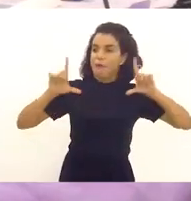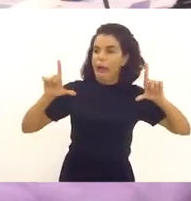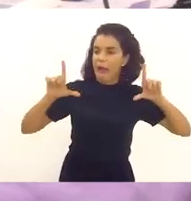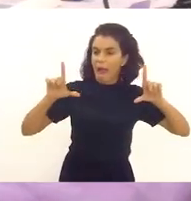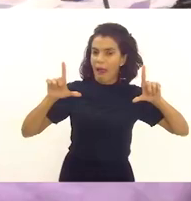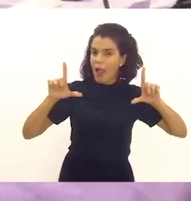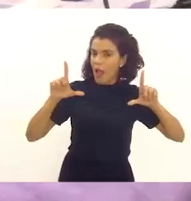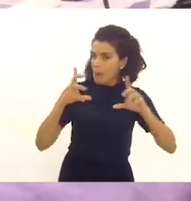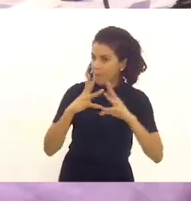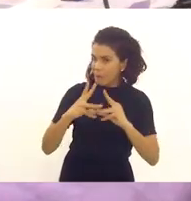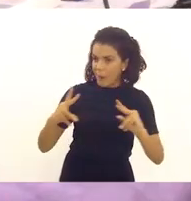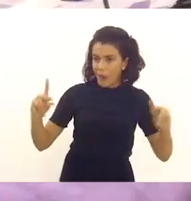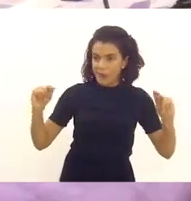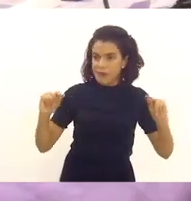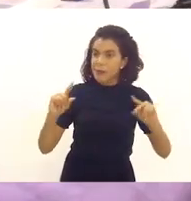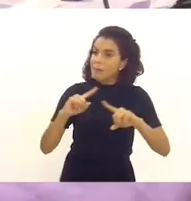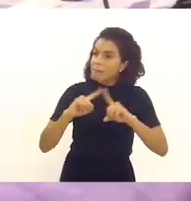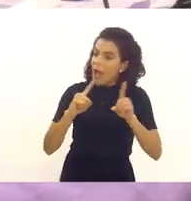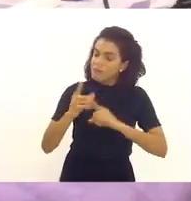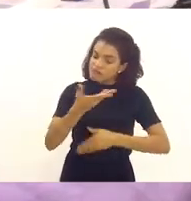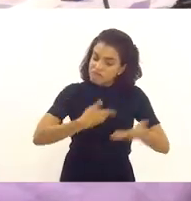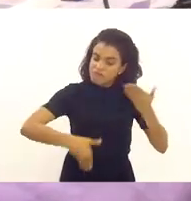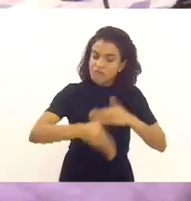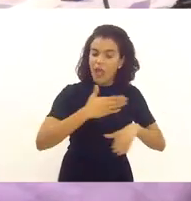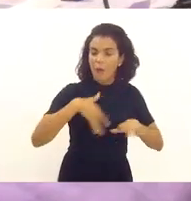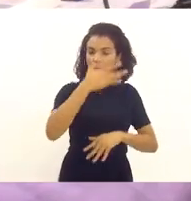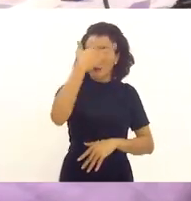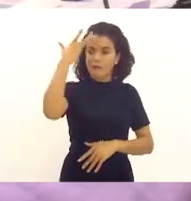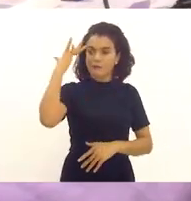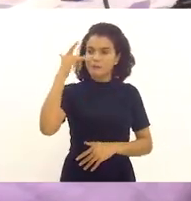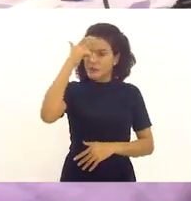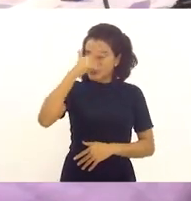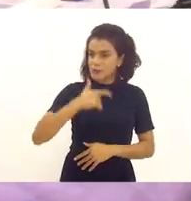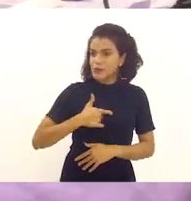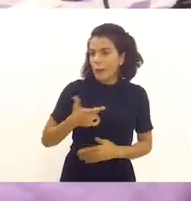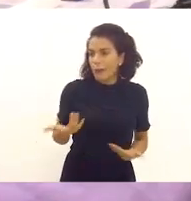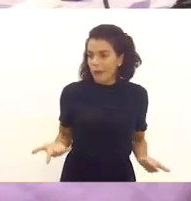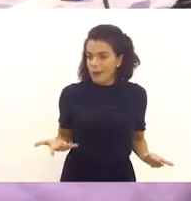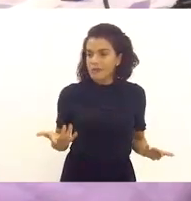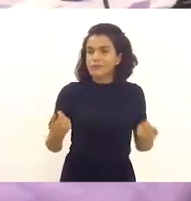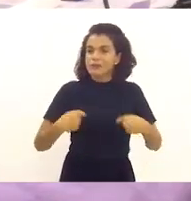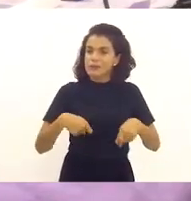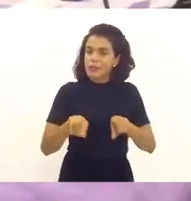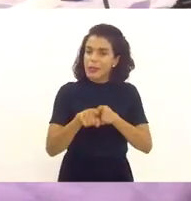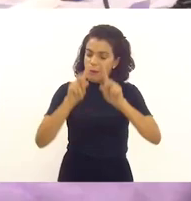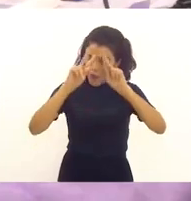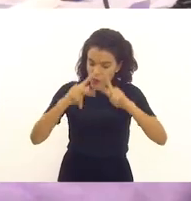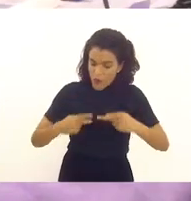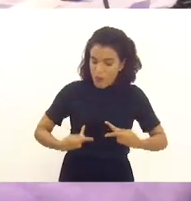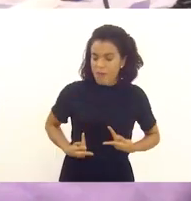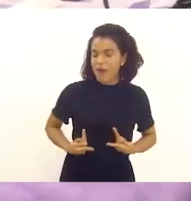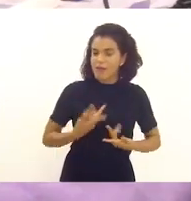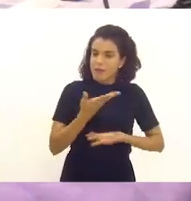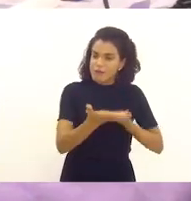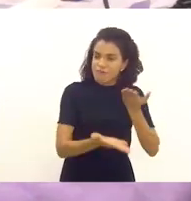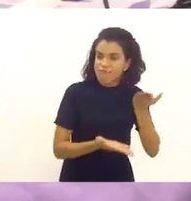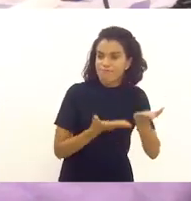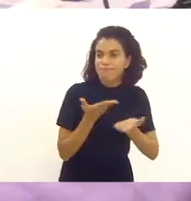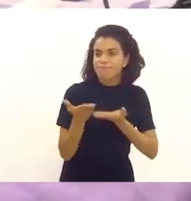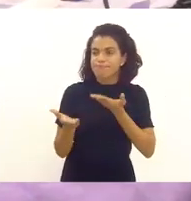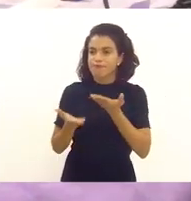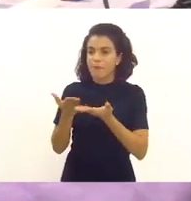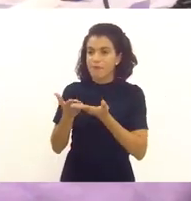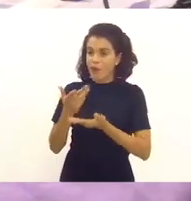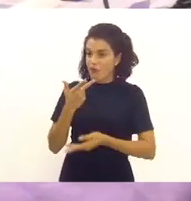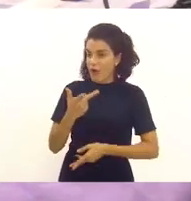mas com as pessoas sabe que estão nesses lugares né E essas pessoas precisam também ser humanas porque às vezes eu sempre